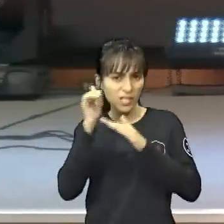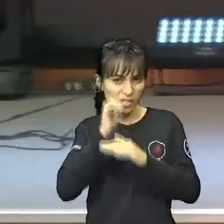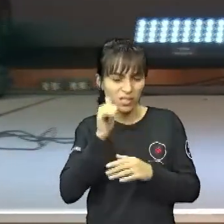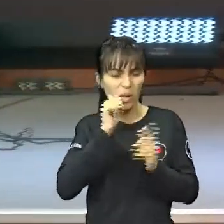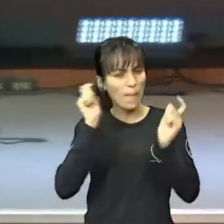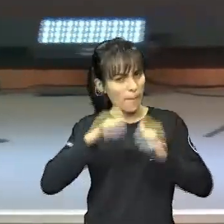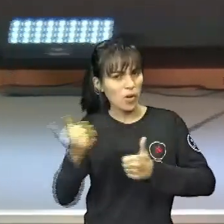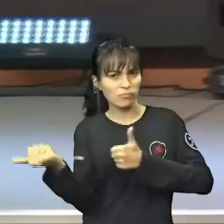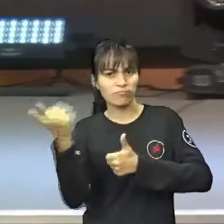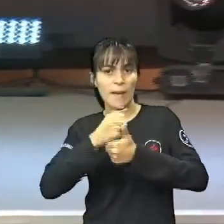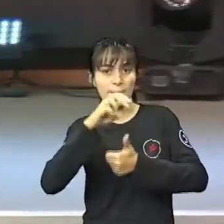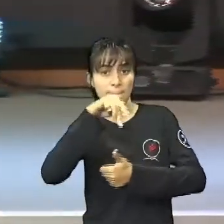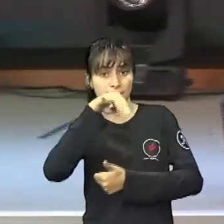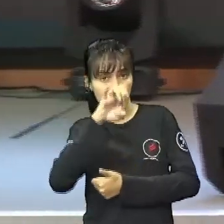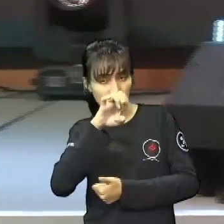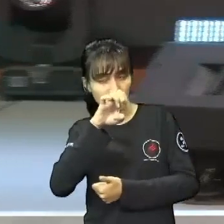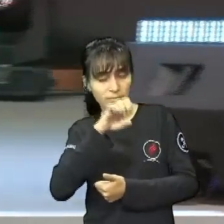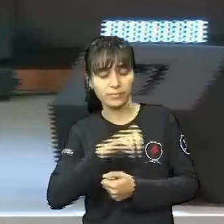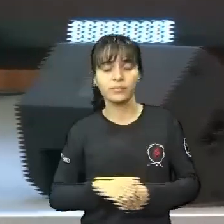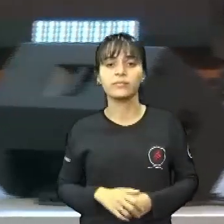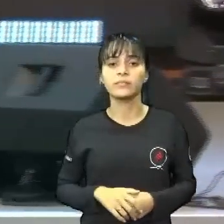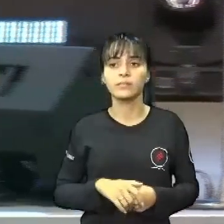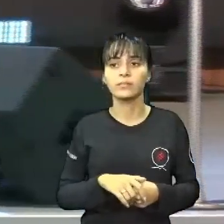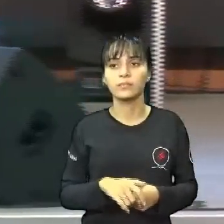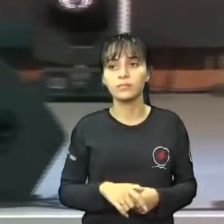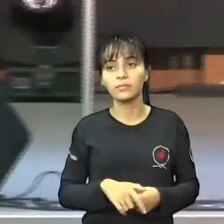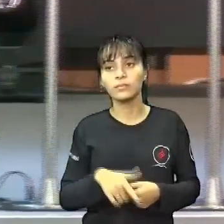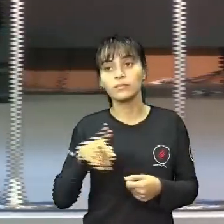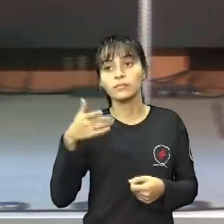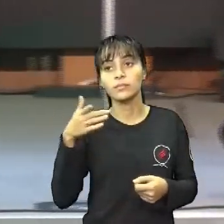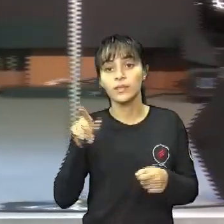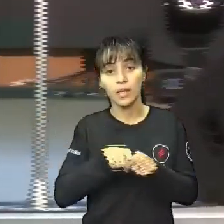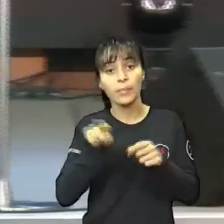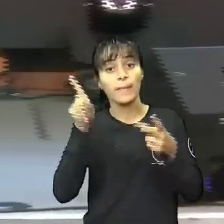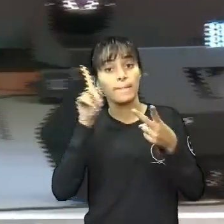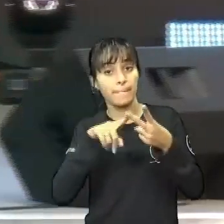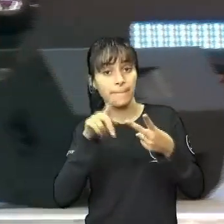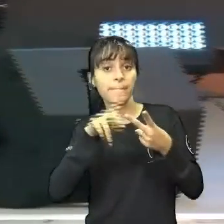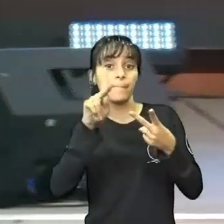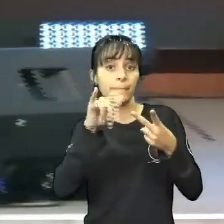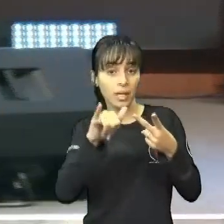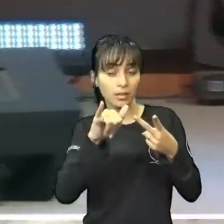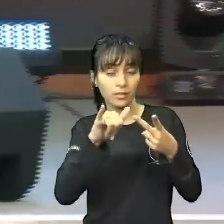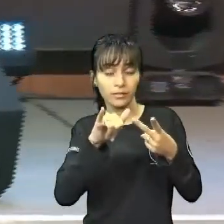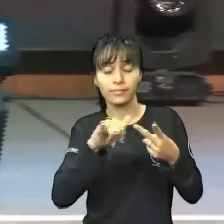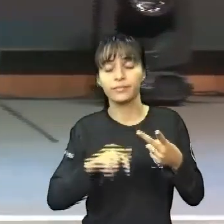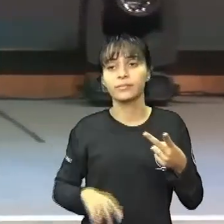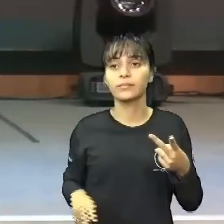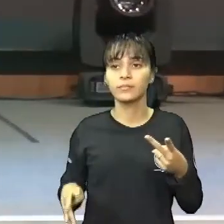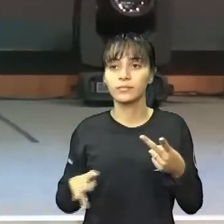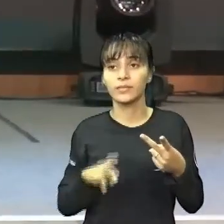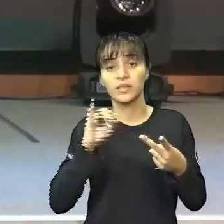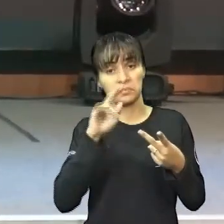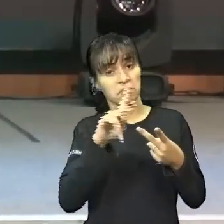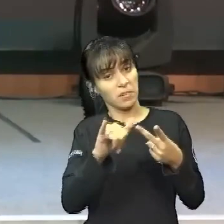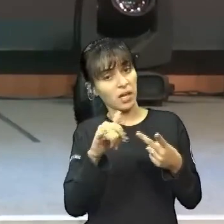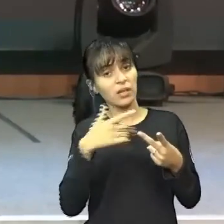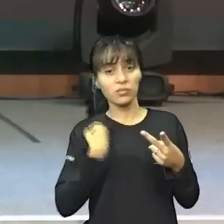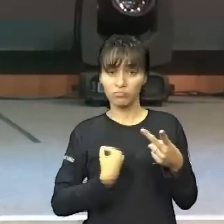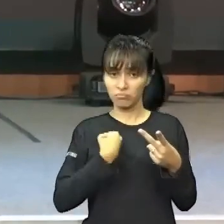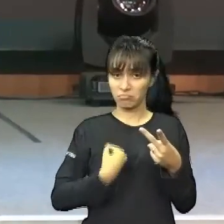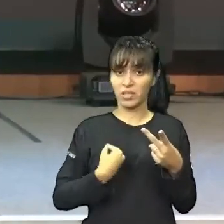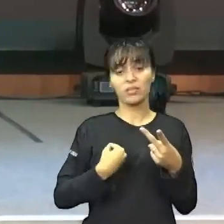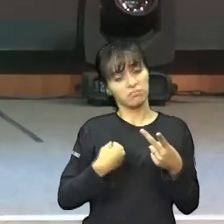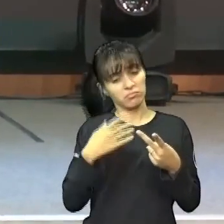mãe todo ser humano nasce com vazio de pai se o pai tá com ele